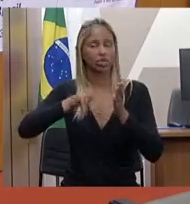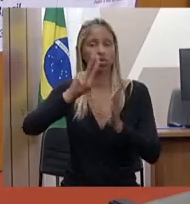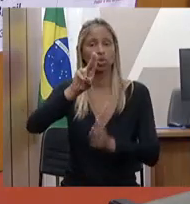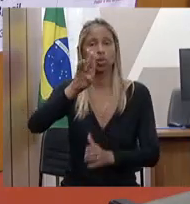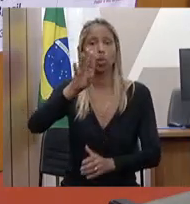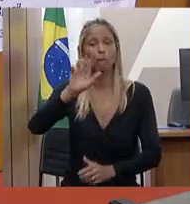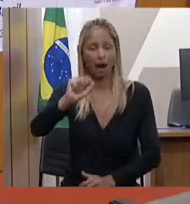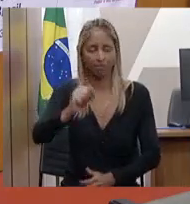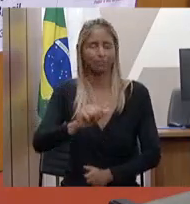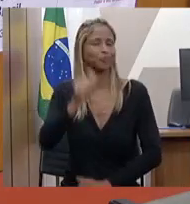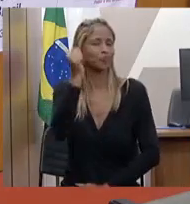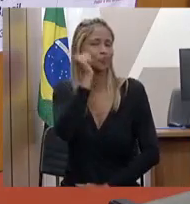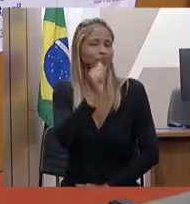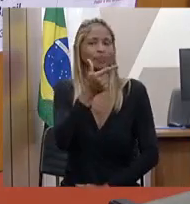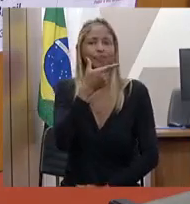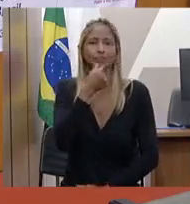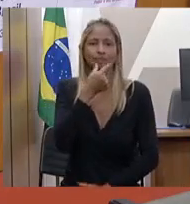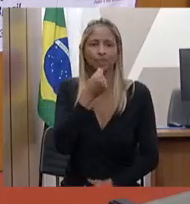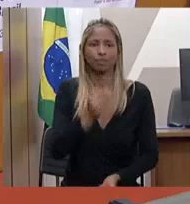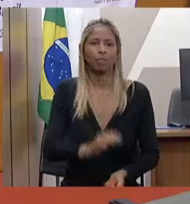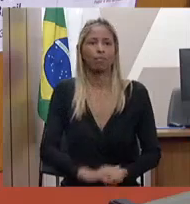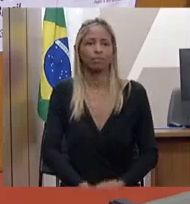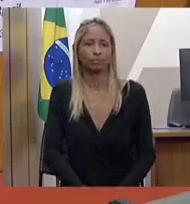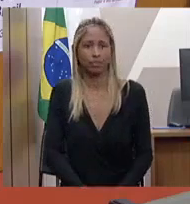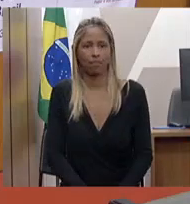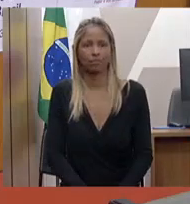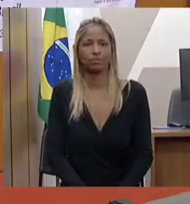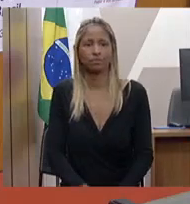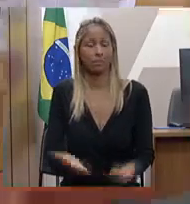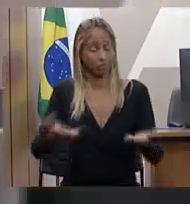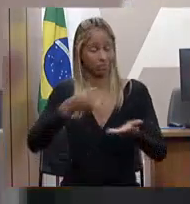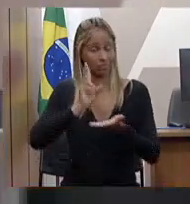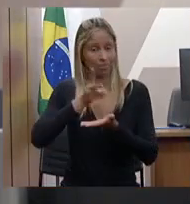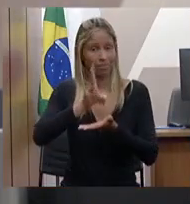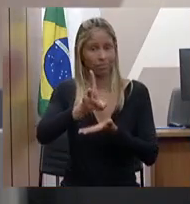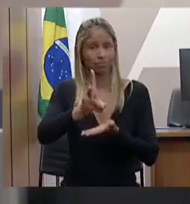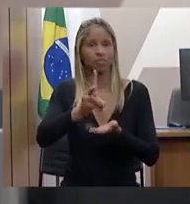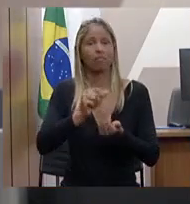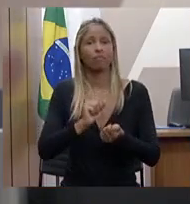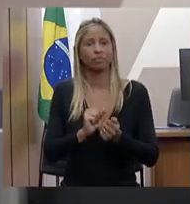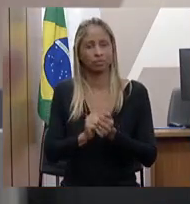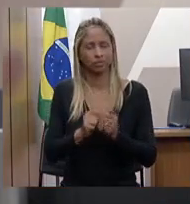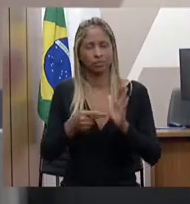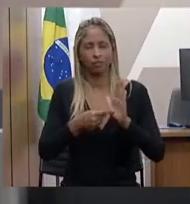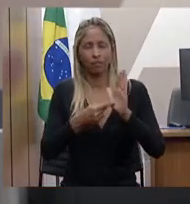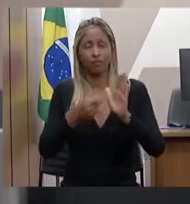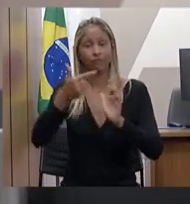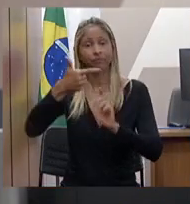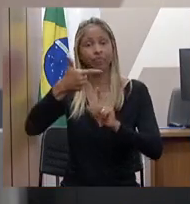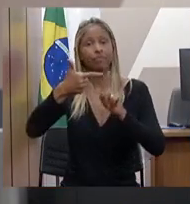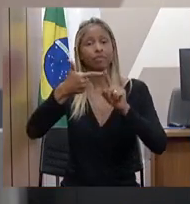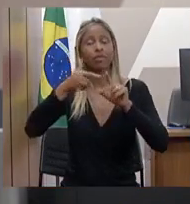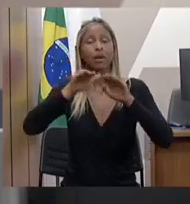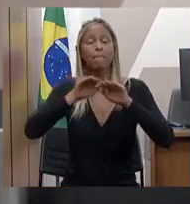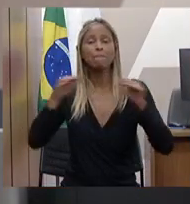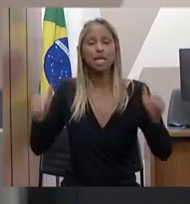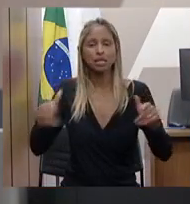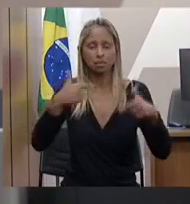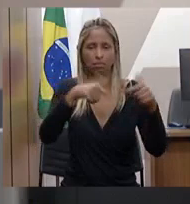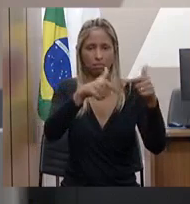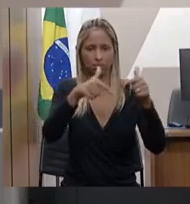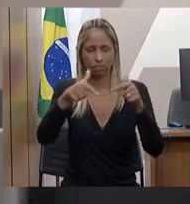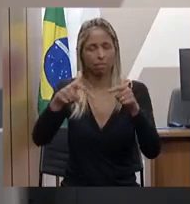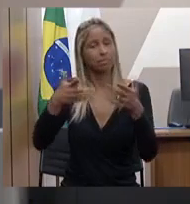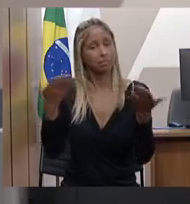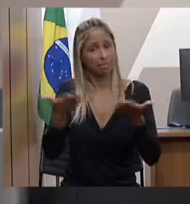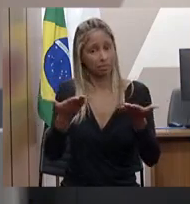senhoras e senhores vamos lá continuidade a fase de Exposições da segunda mesa de trabalho com